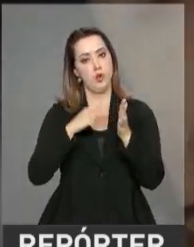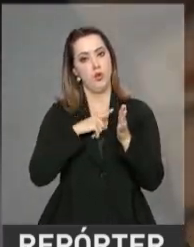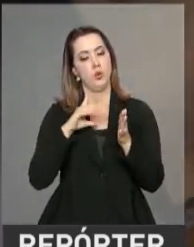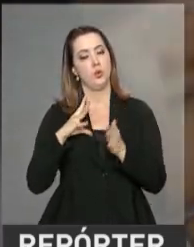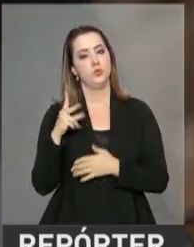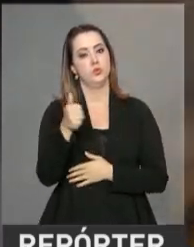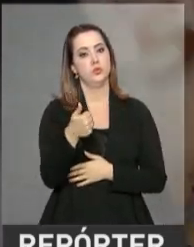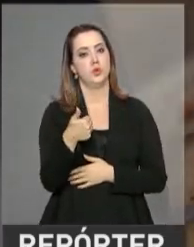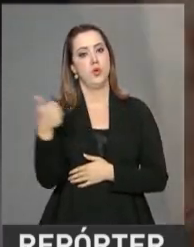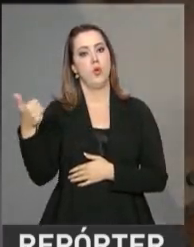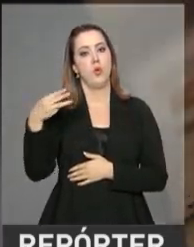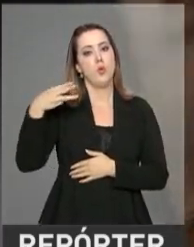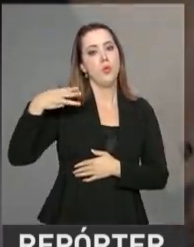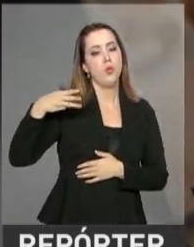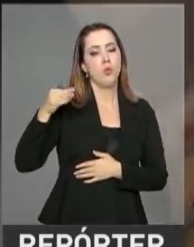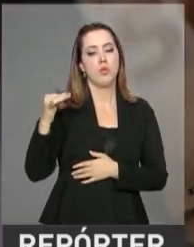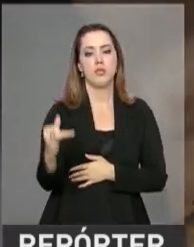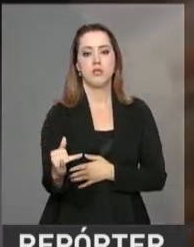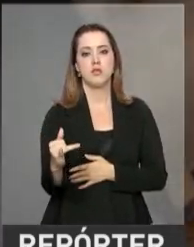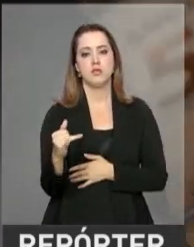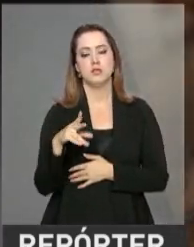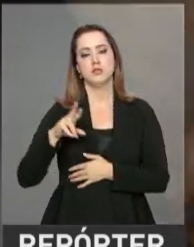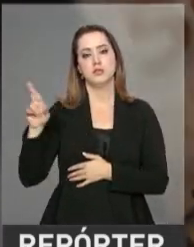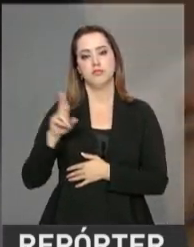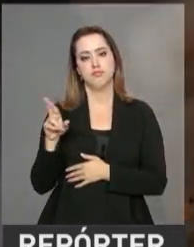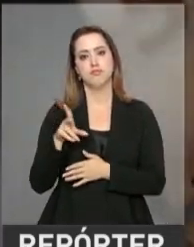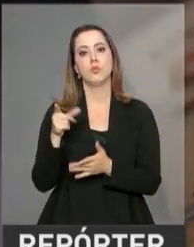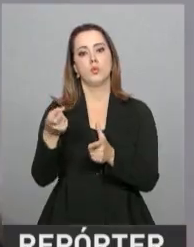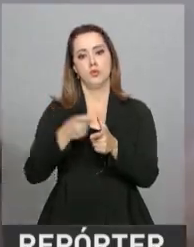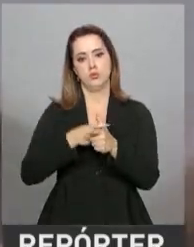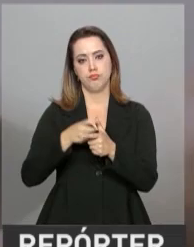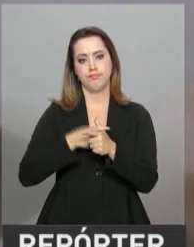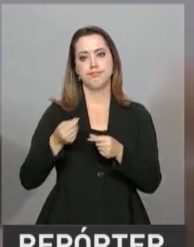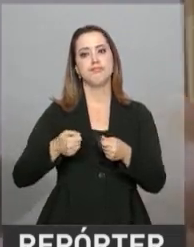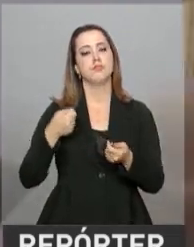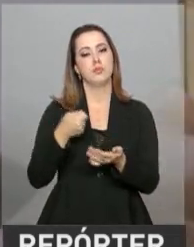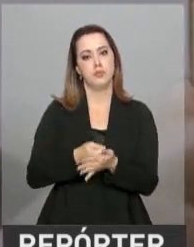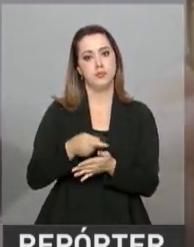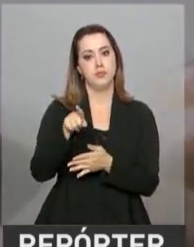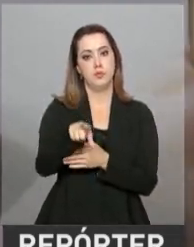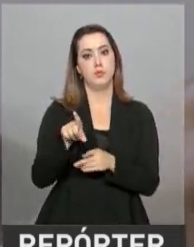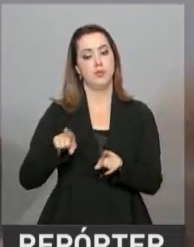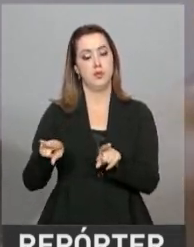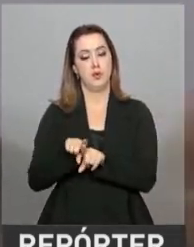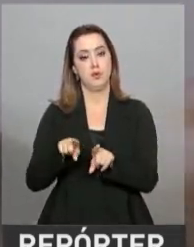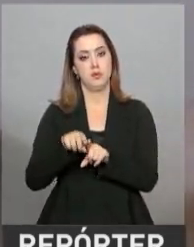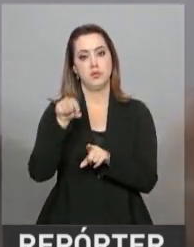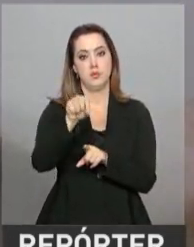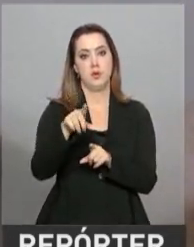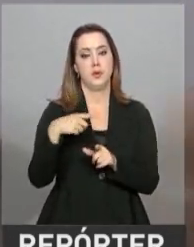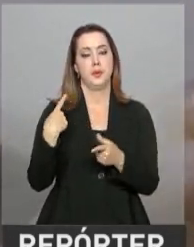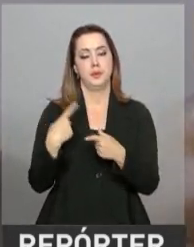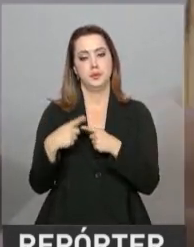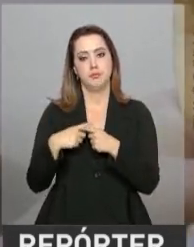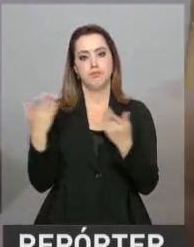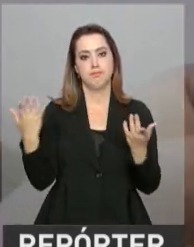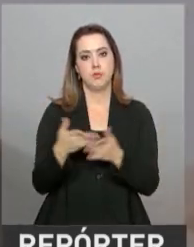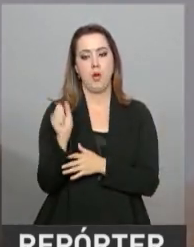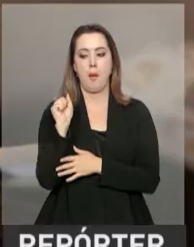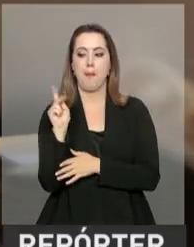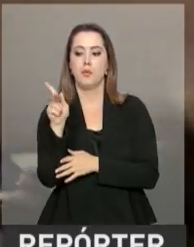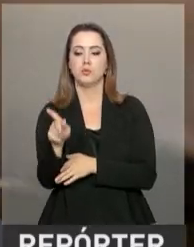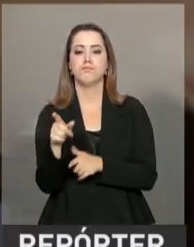um total de R$1,3 trilhão de reais em despesas, impulsionados principalmente pelo déficit da